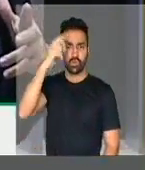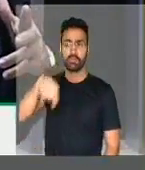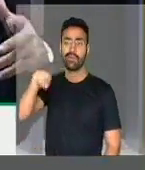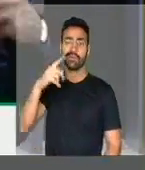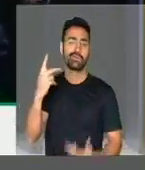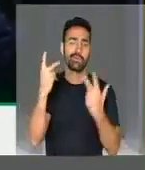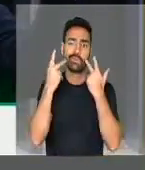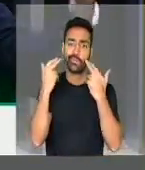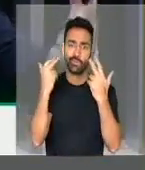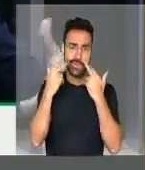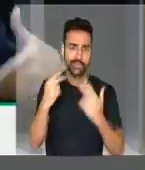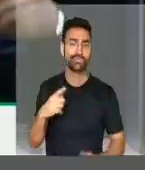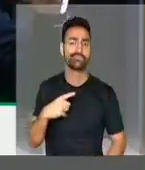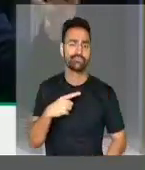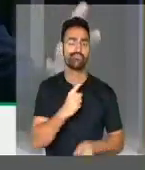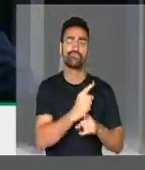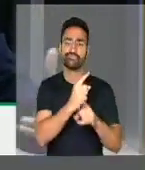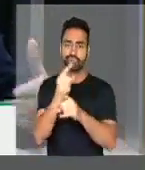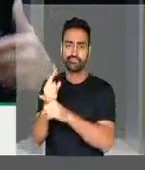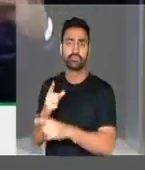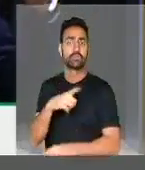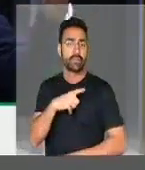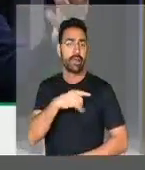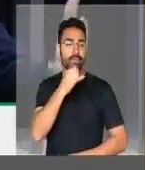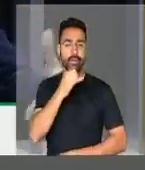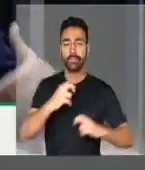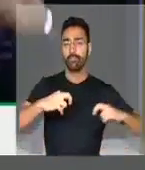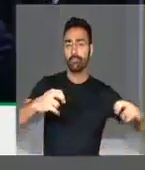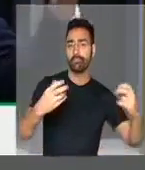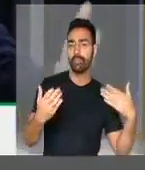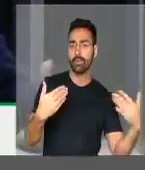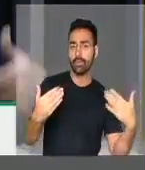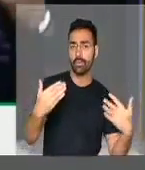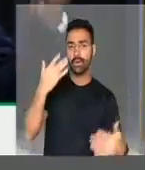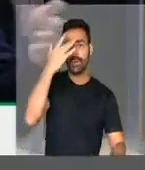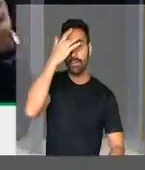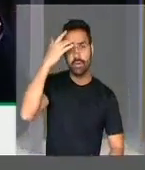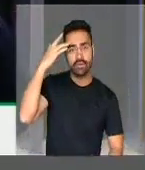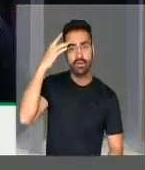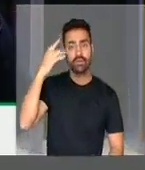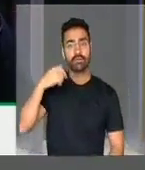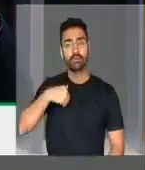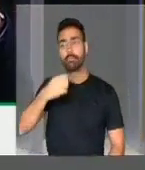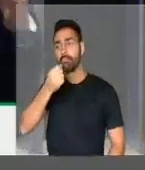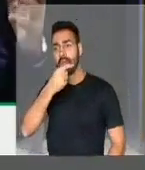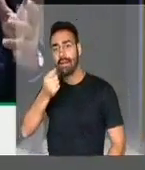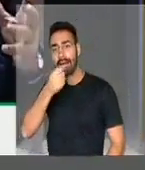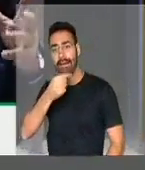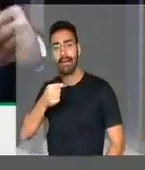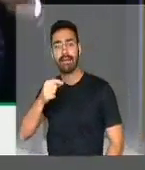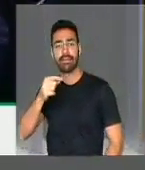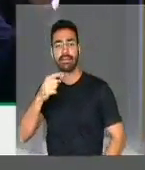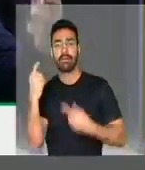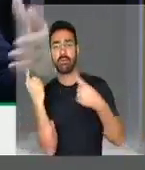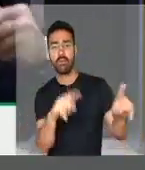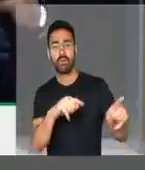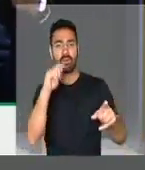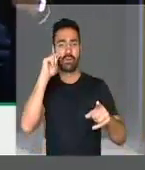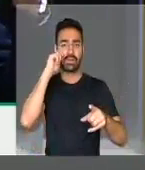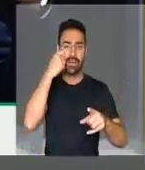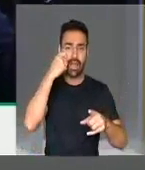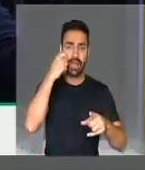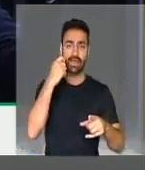comum a gente está em rodas e as pessoas fazerem as piadas envolvendo